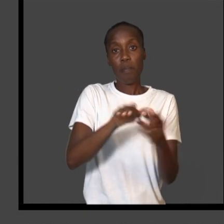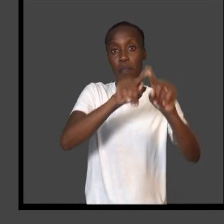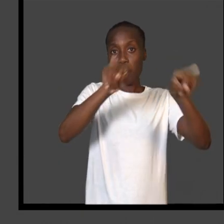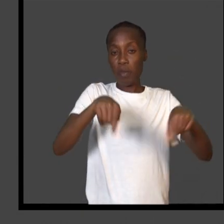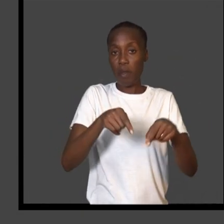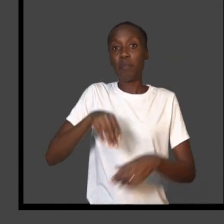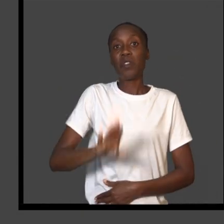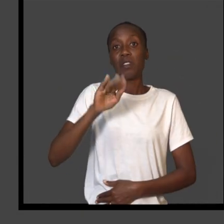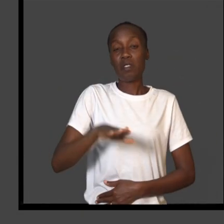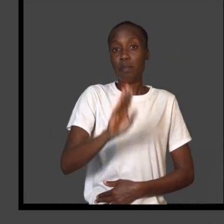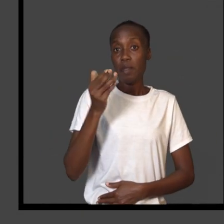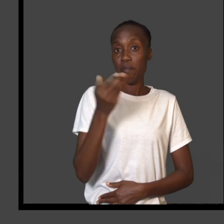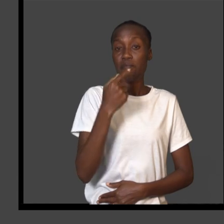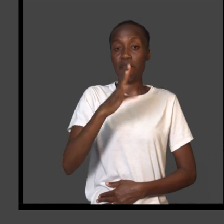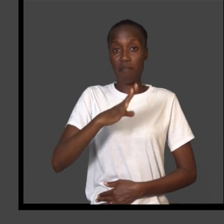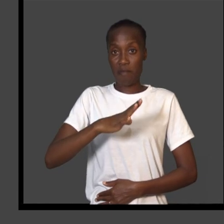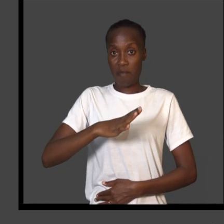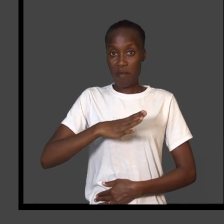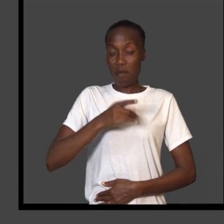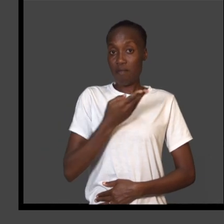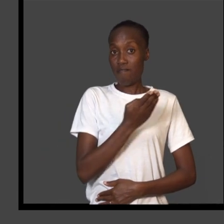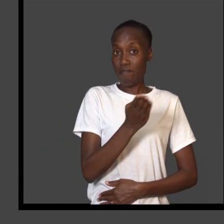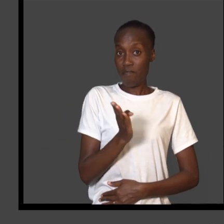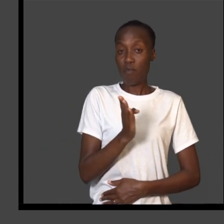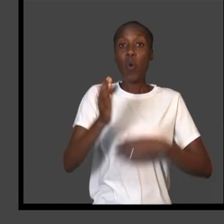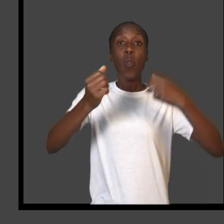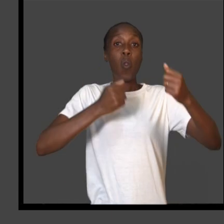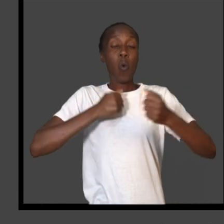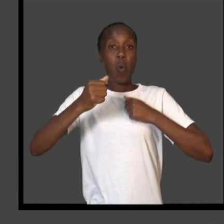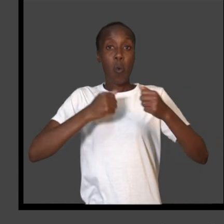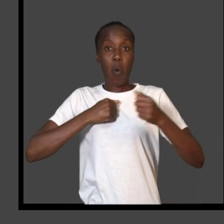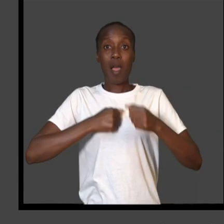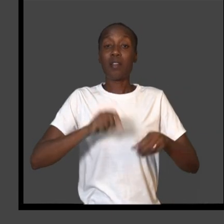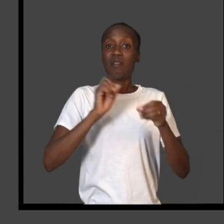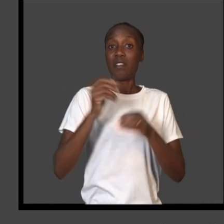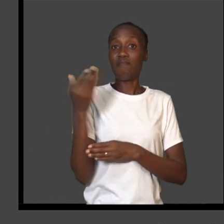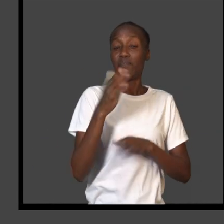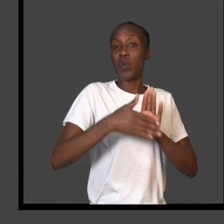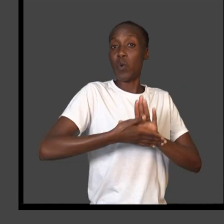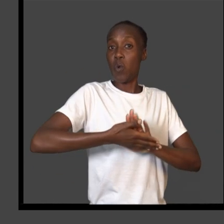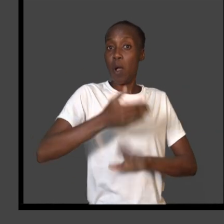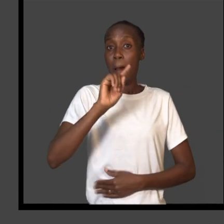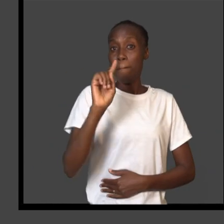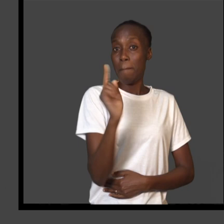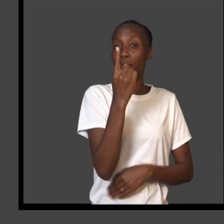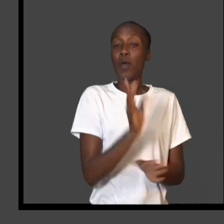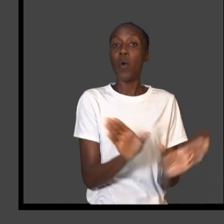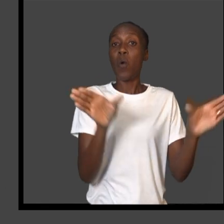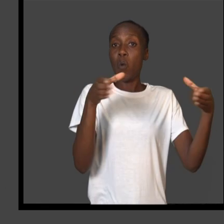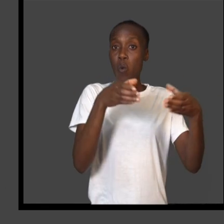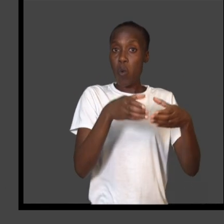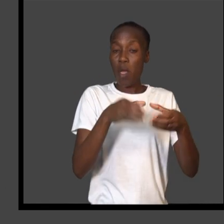dos Impedos, a sua congênero do Ruanda, em partida referente à primeira jornada de